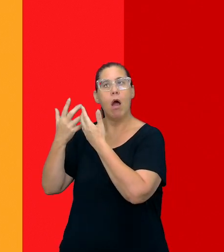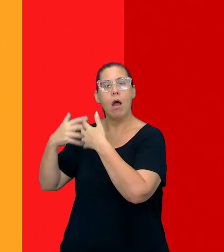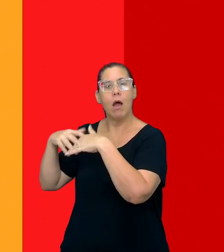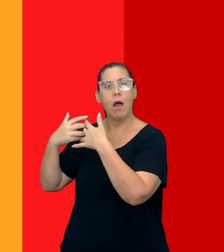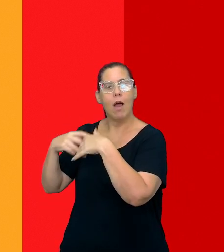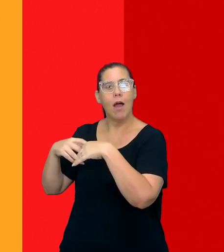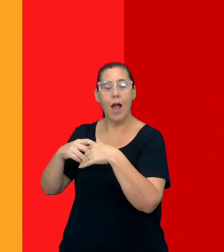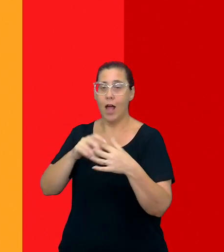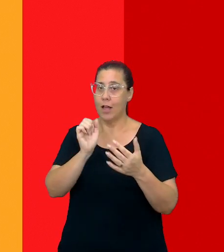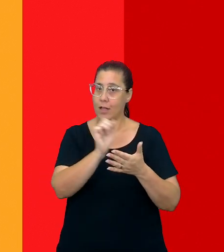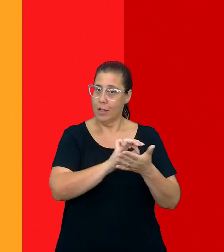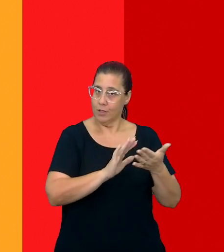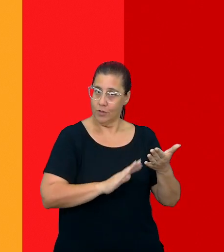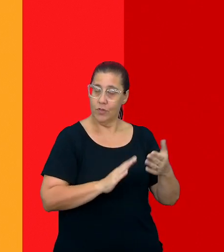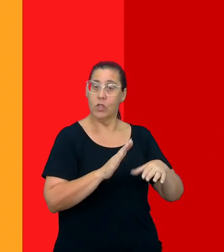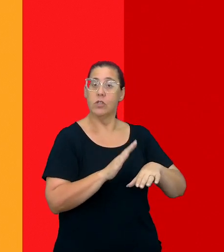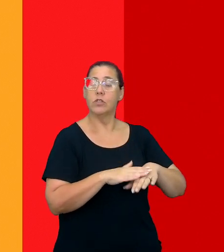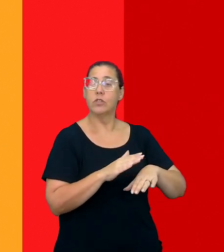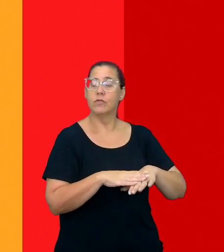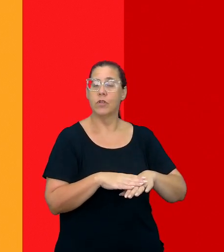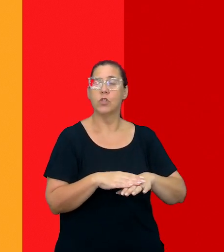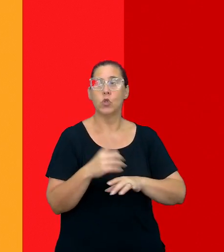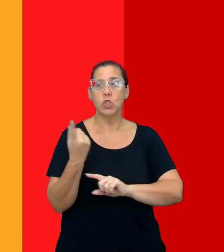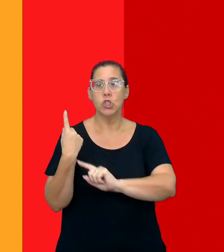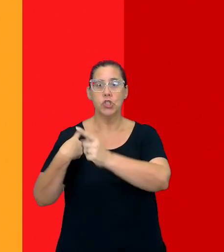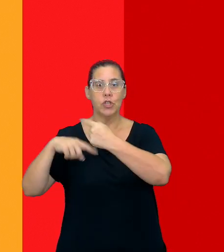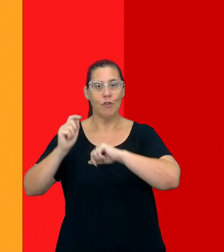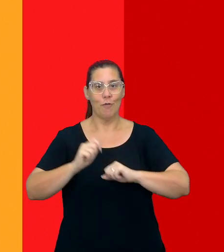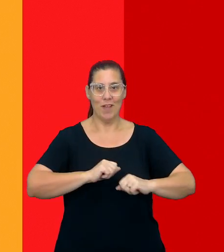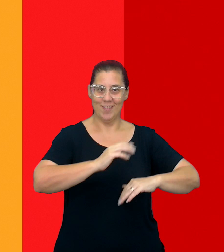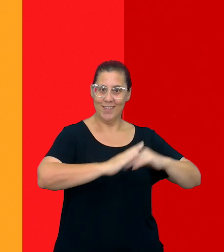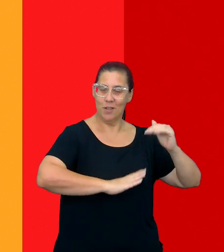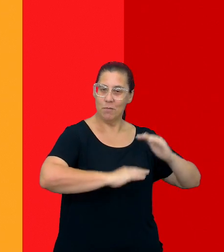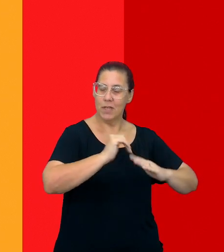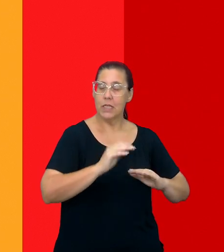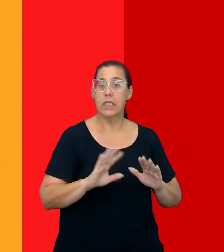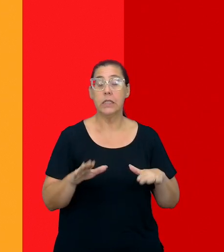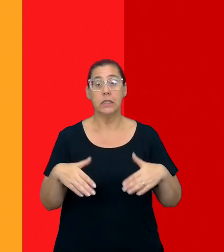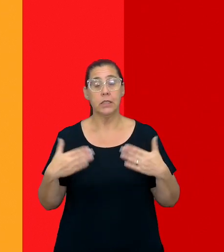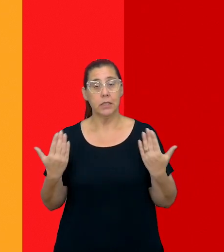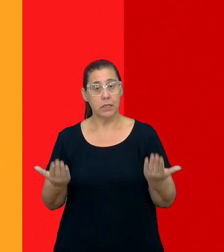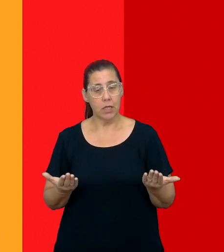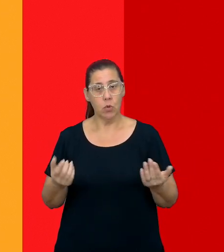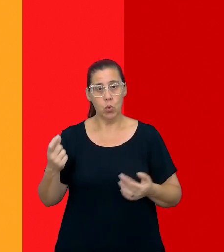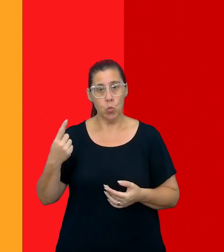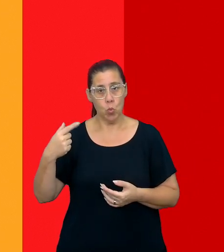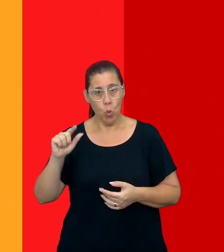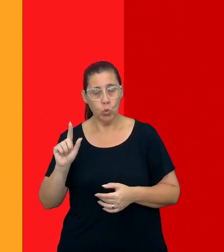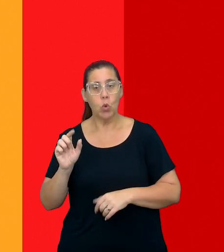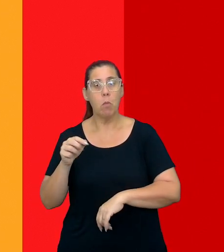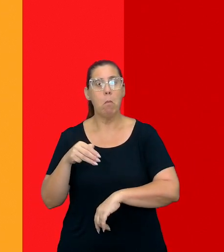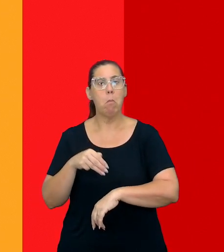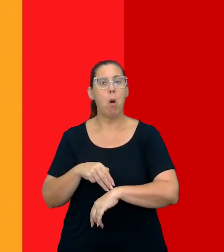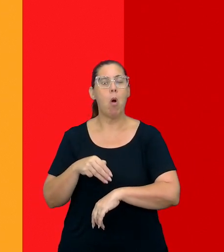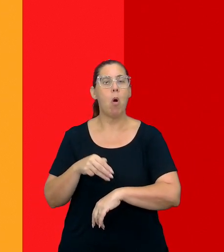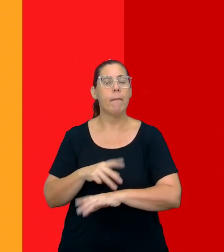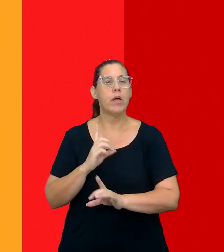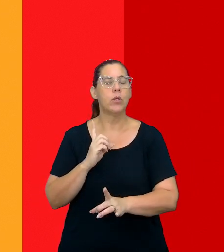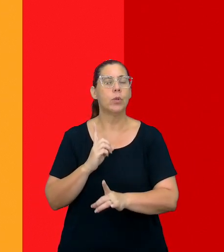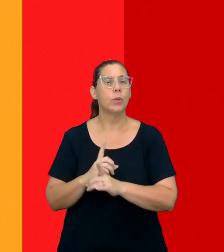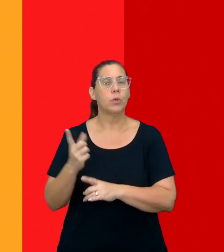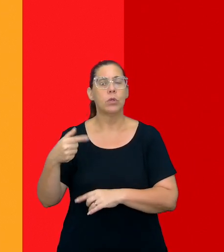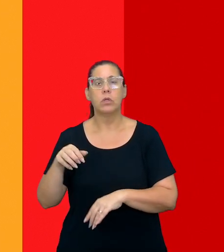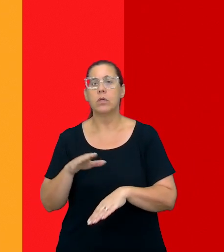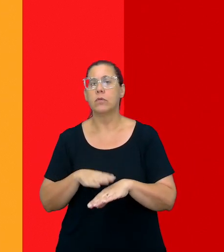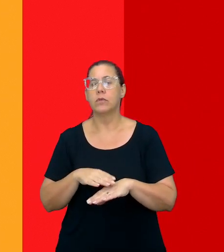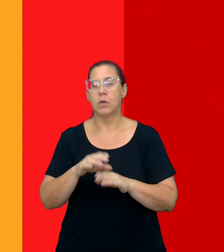as atividades que promovem o desenvolvimento dessas habilidades. Então, por isso, no próximo momento do nosso encontro, nós